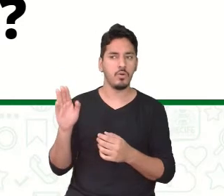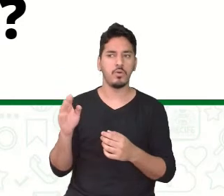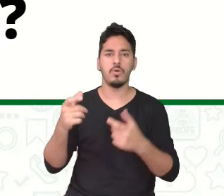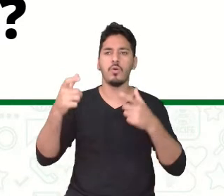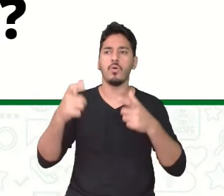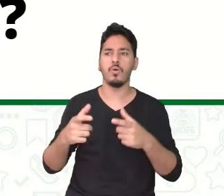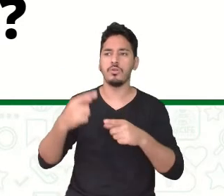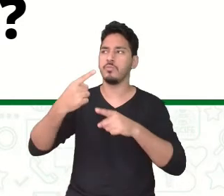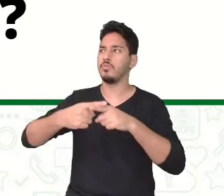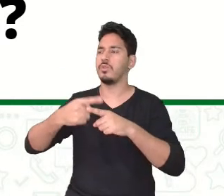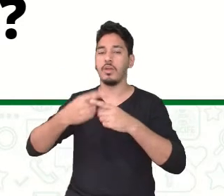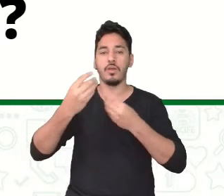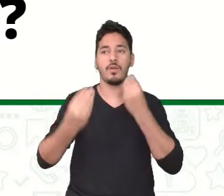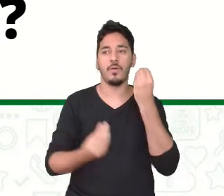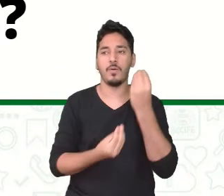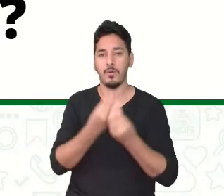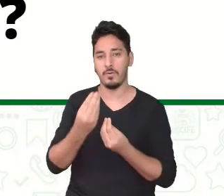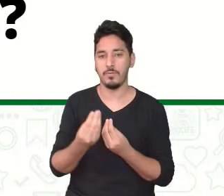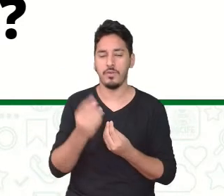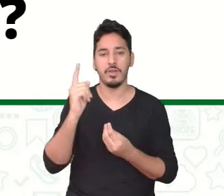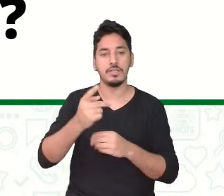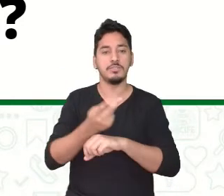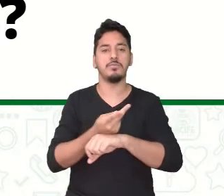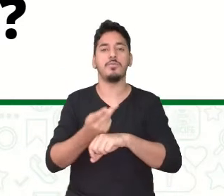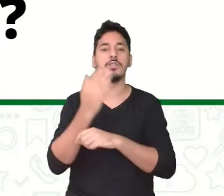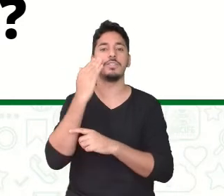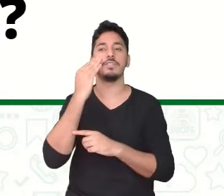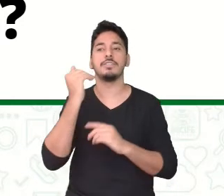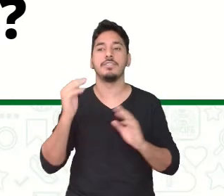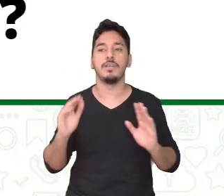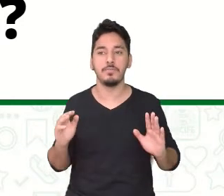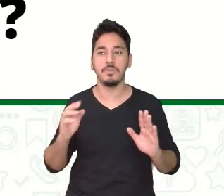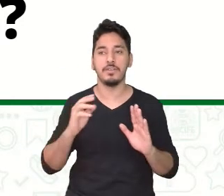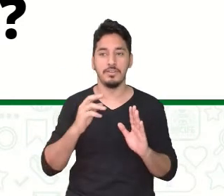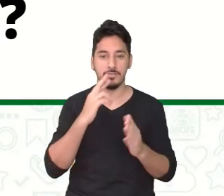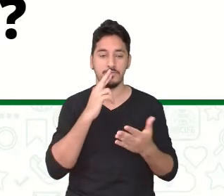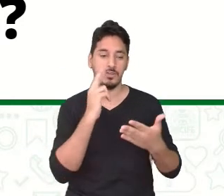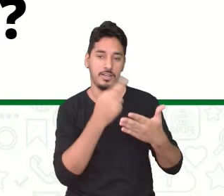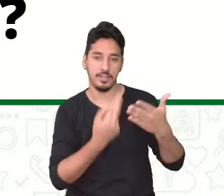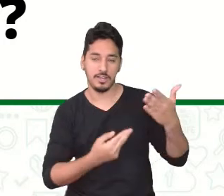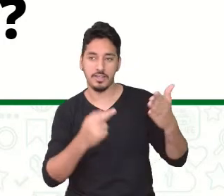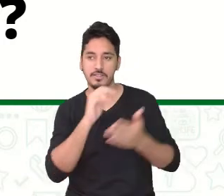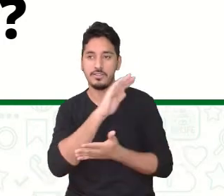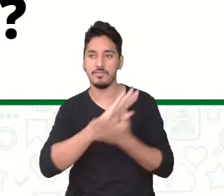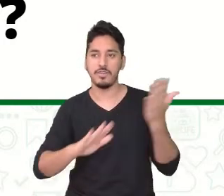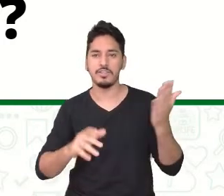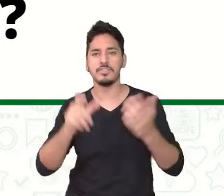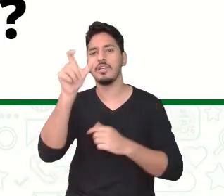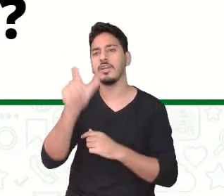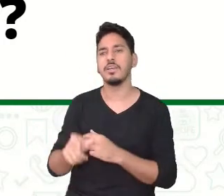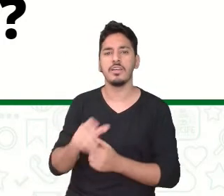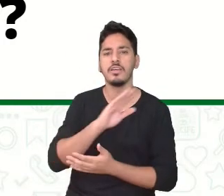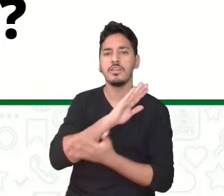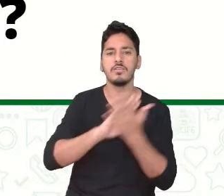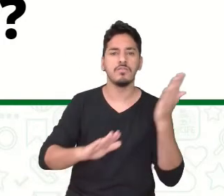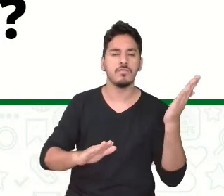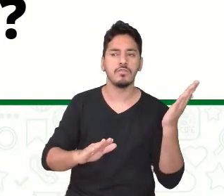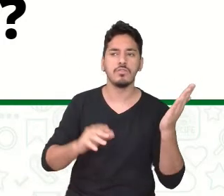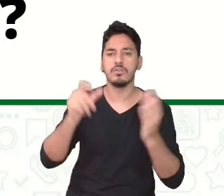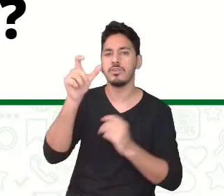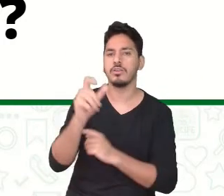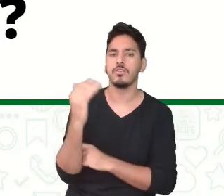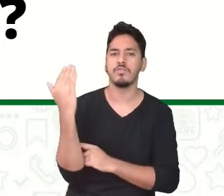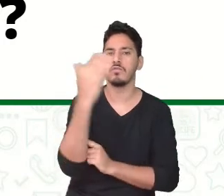quê, como, é o que a gente busca saber num relato de viagem. Quem foi? Quem foi, Yolanda, para essa viagem?